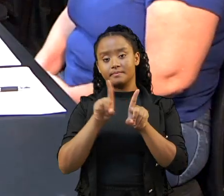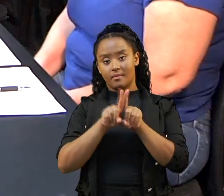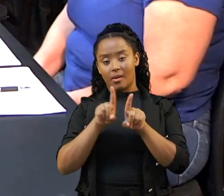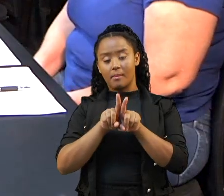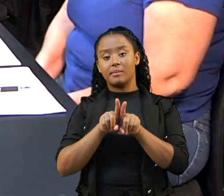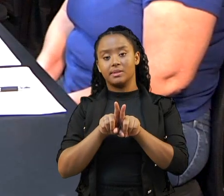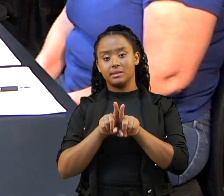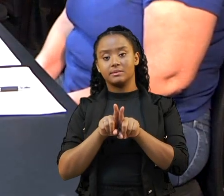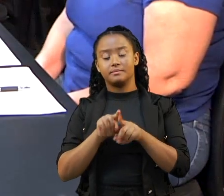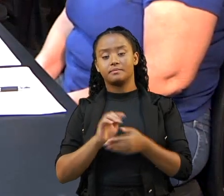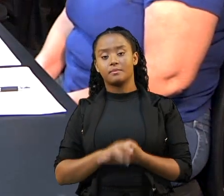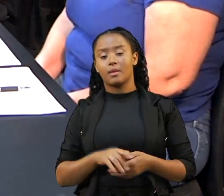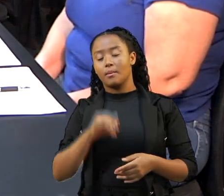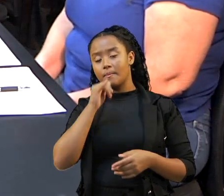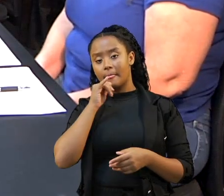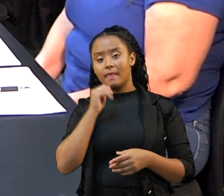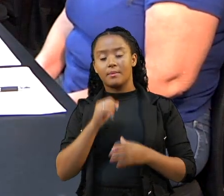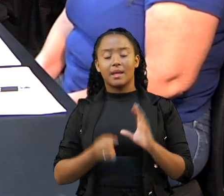construção de